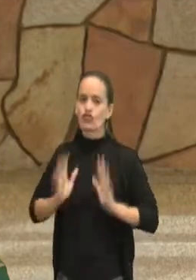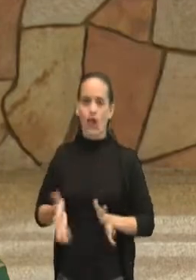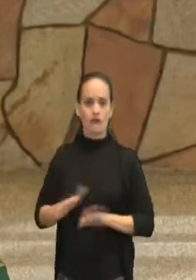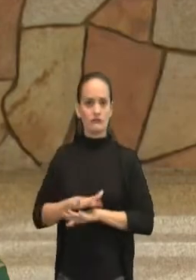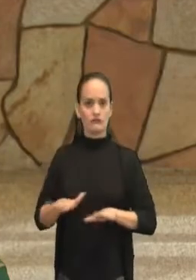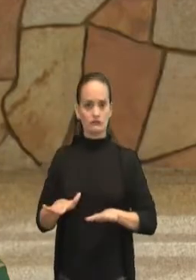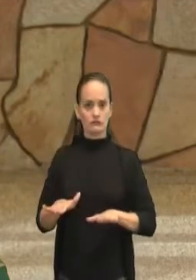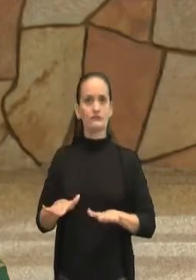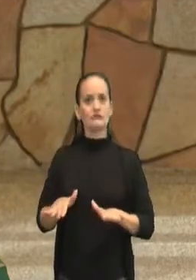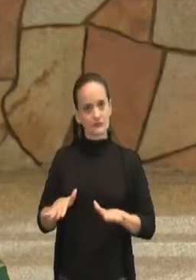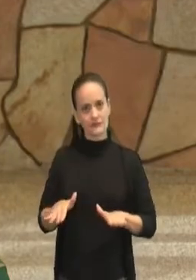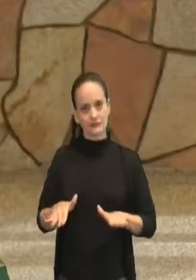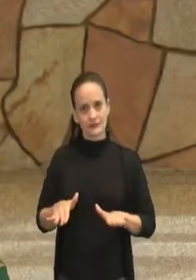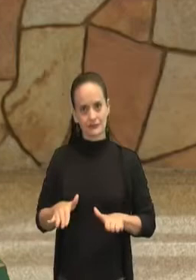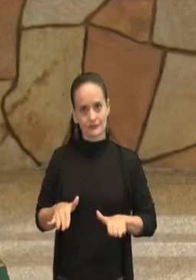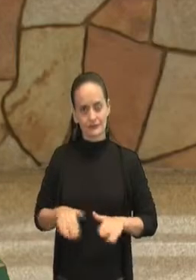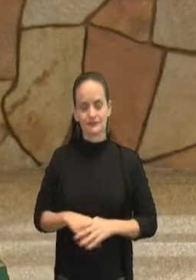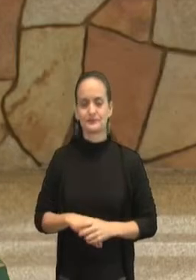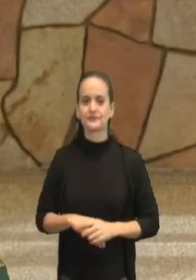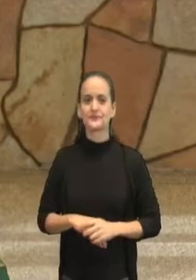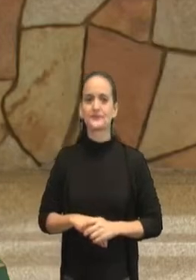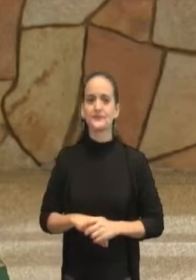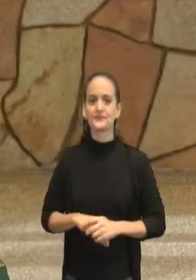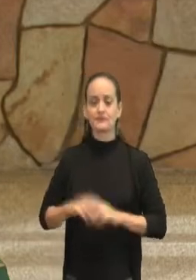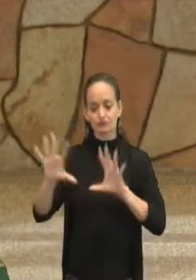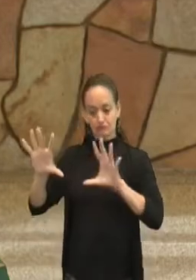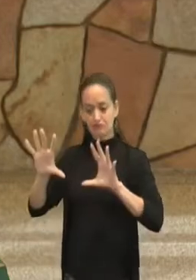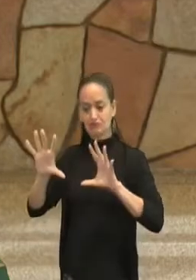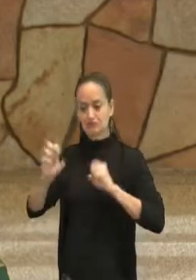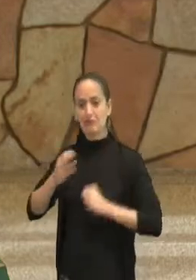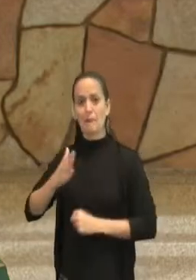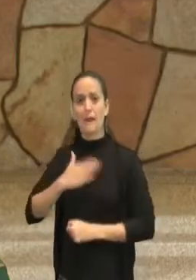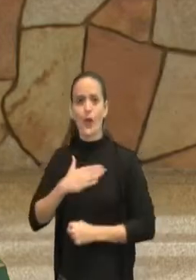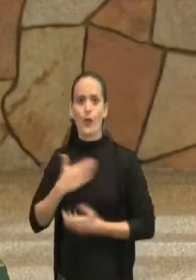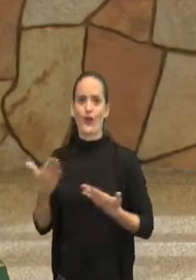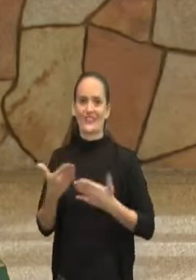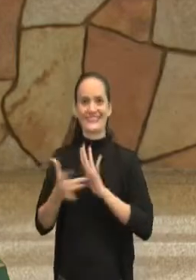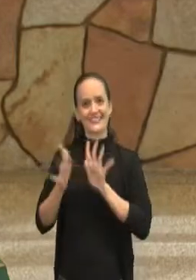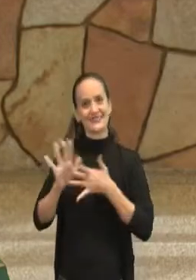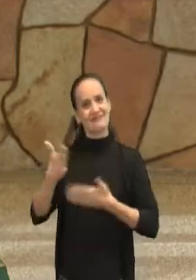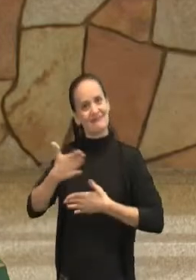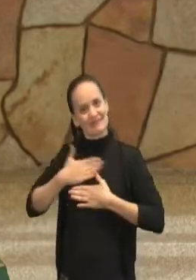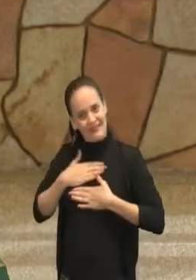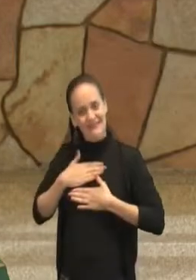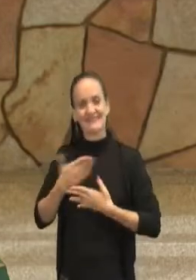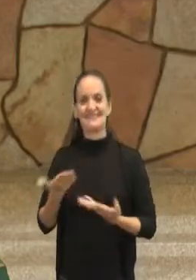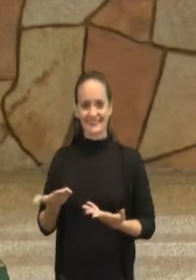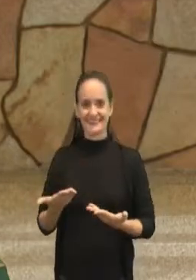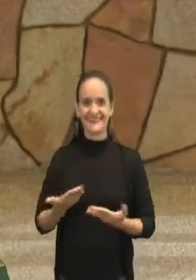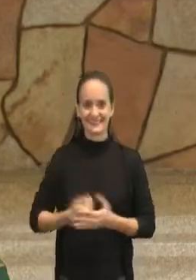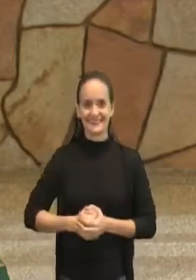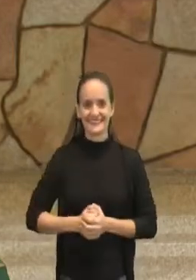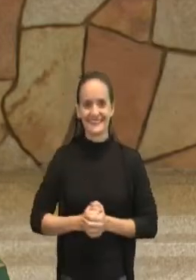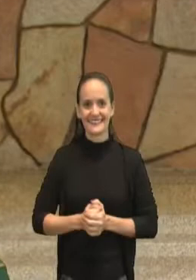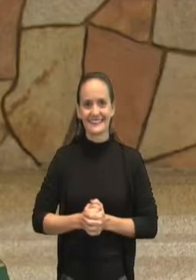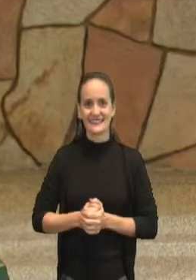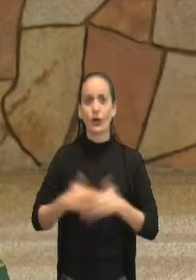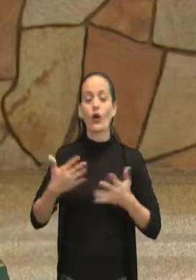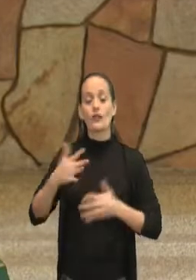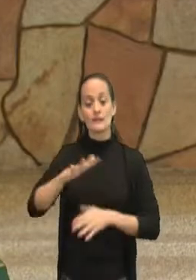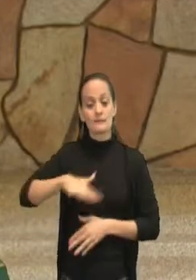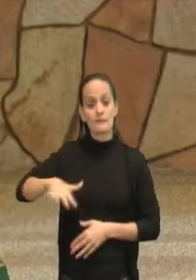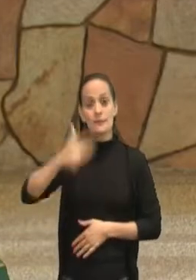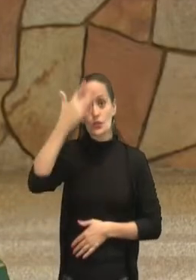eles pegaram, tomaram posse do que foi realmente oferecido. Todos quantos o